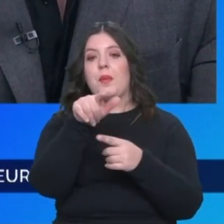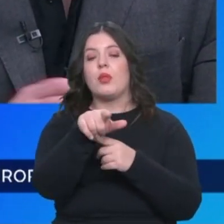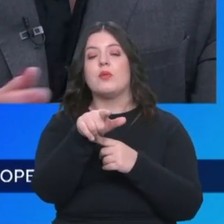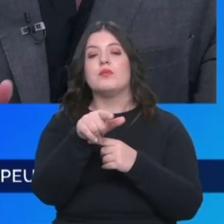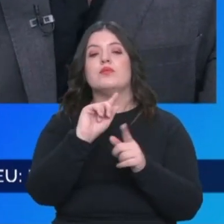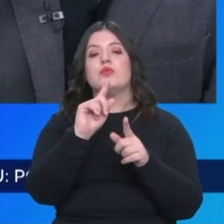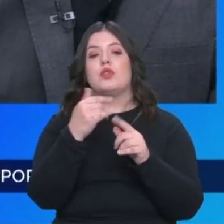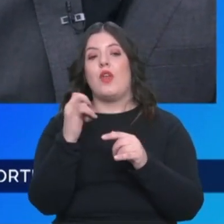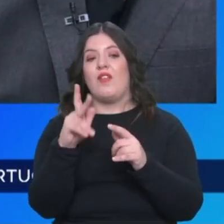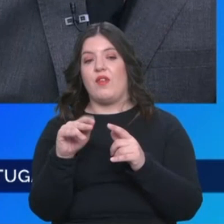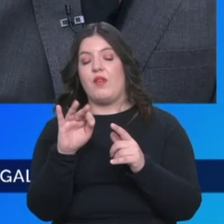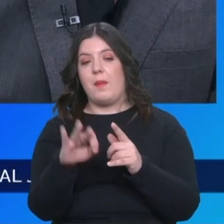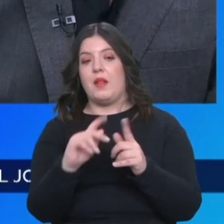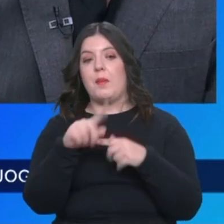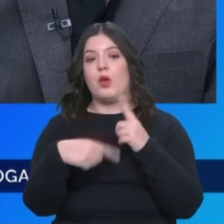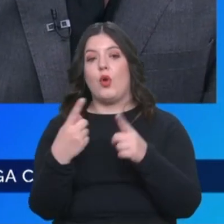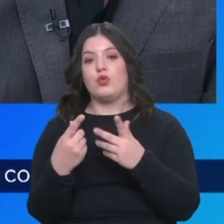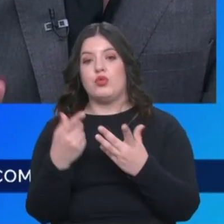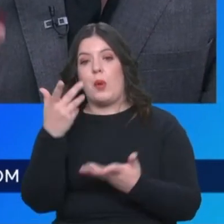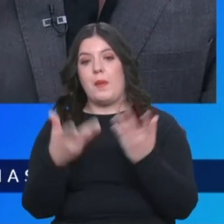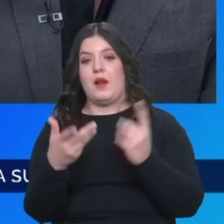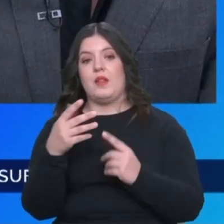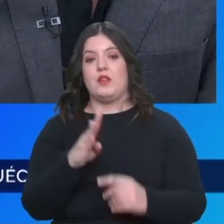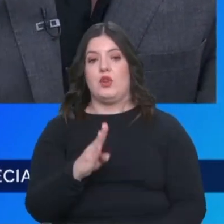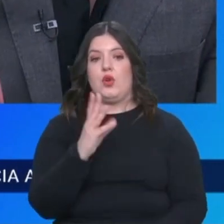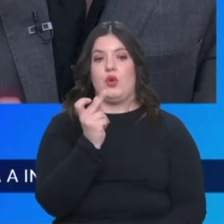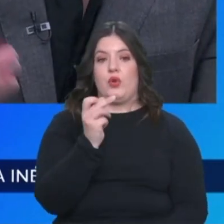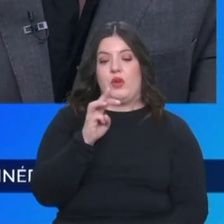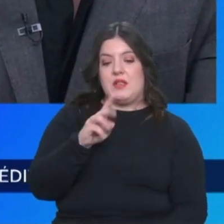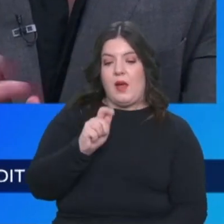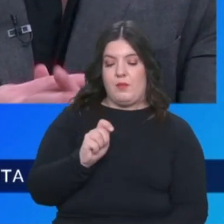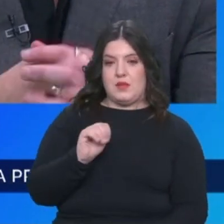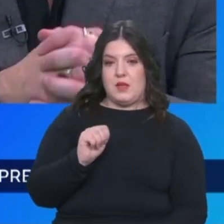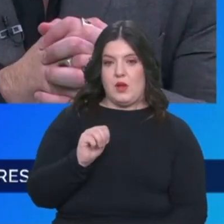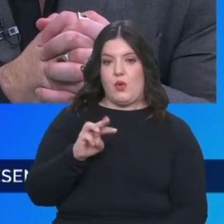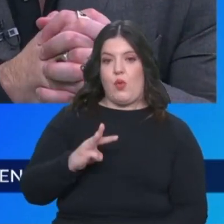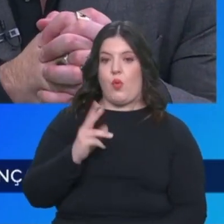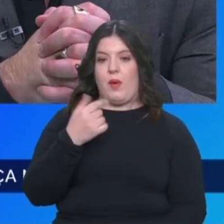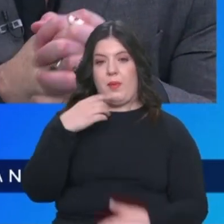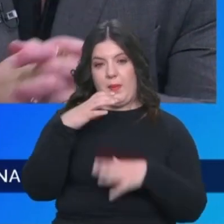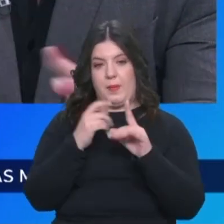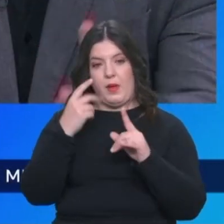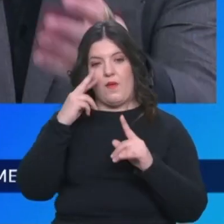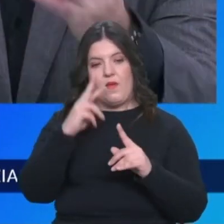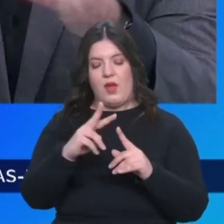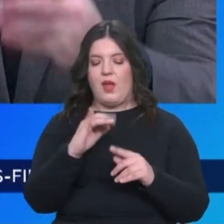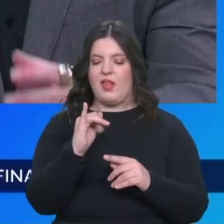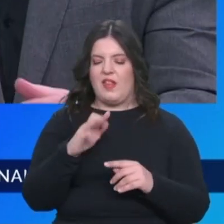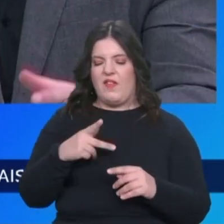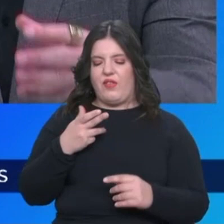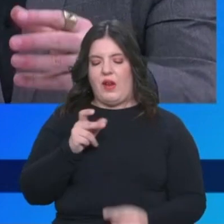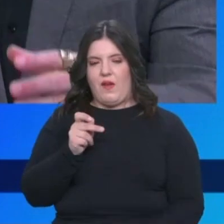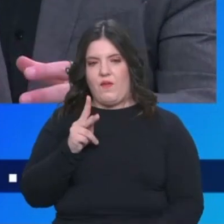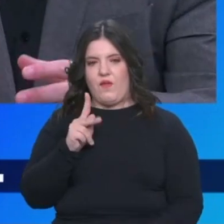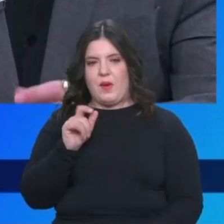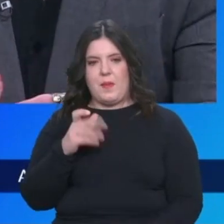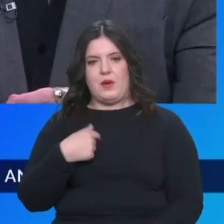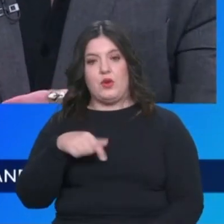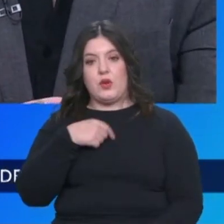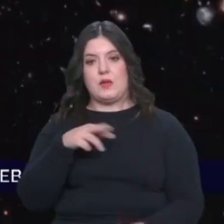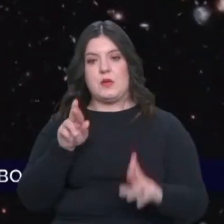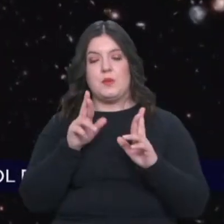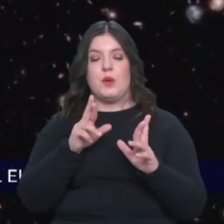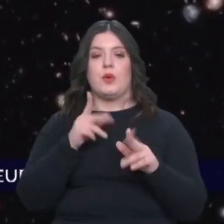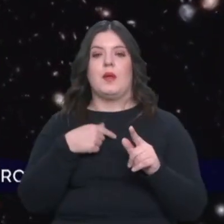comprimentos de onda. Ora, esse é o James Webb. O James Webb olha para o universo no infravermelho. E, portanto, estávamos à espera de